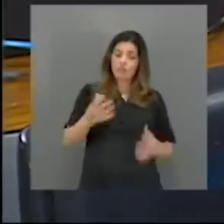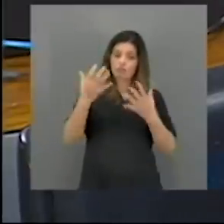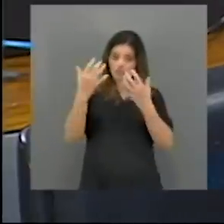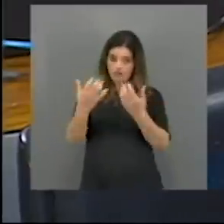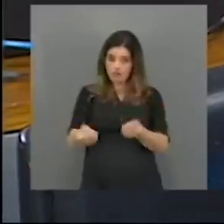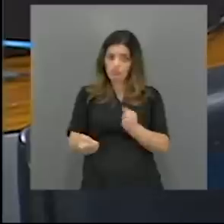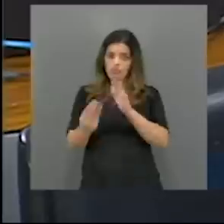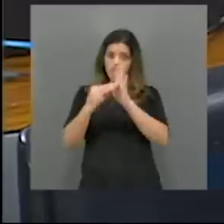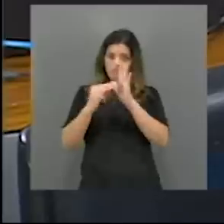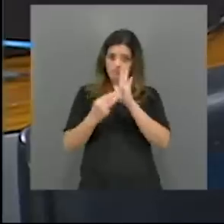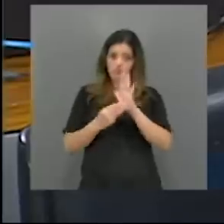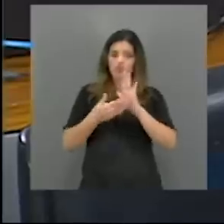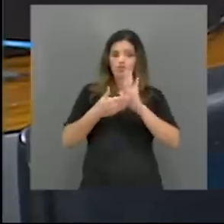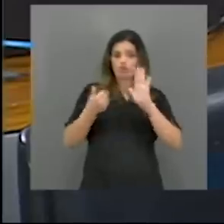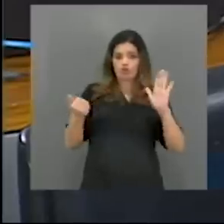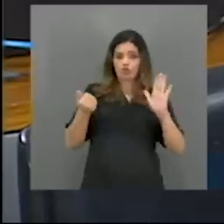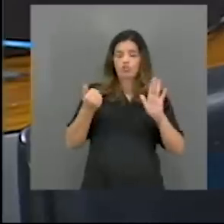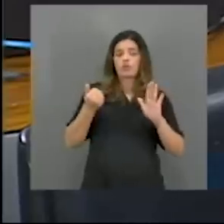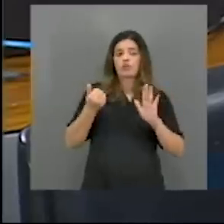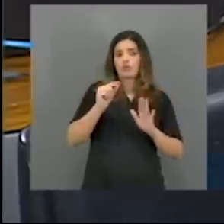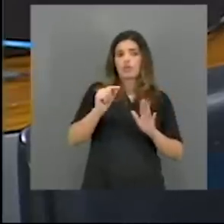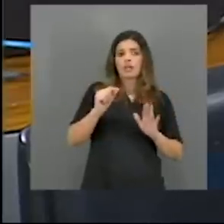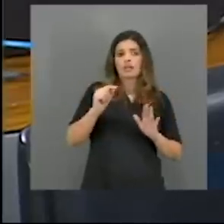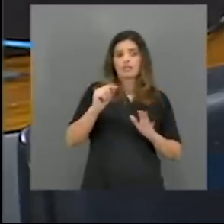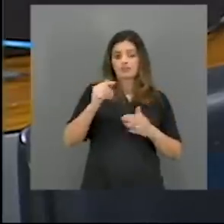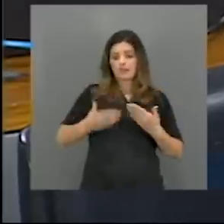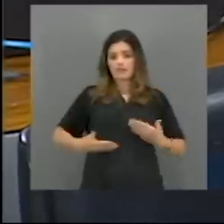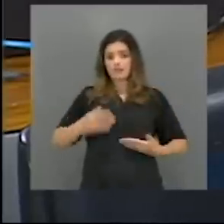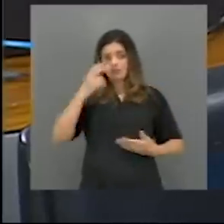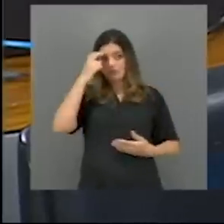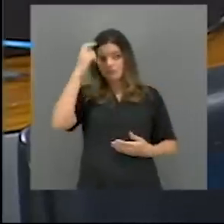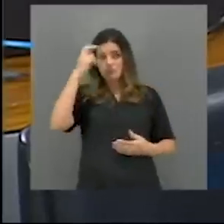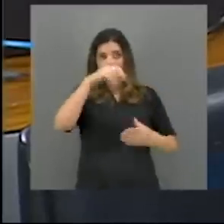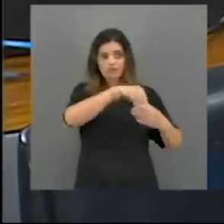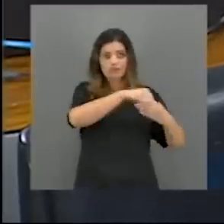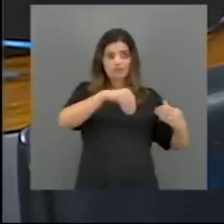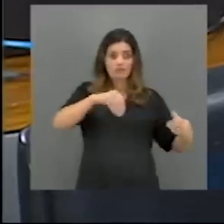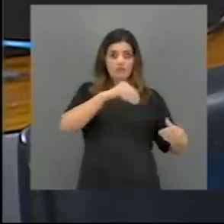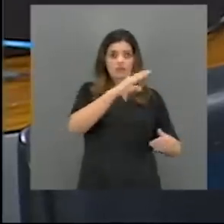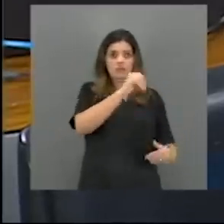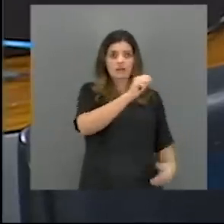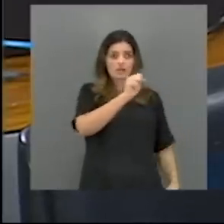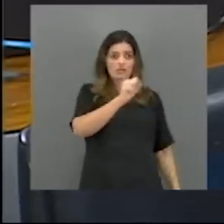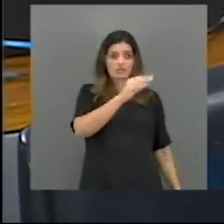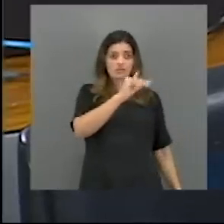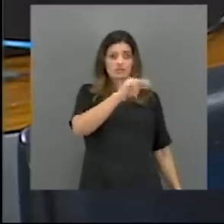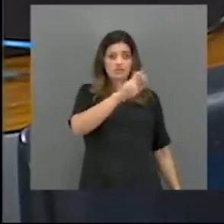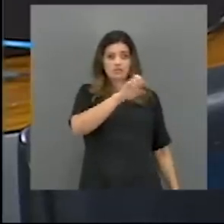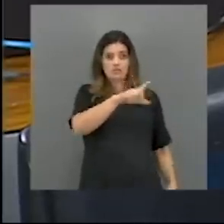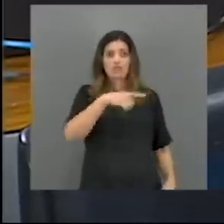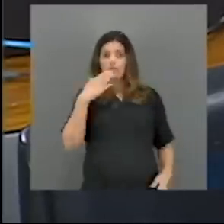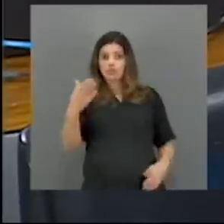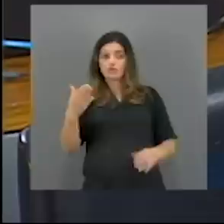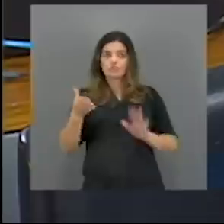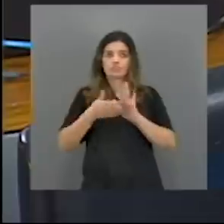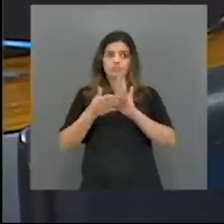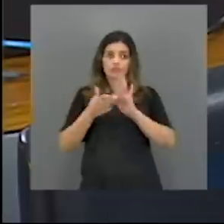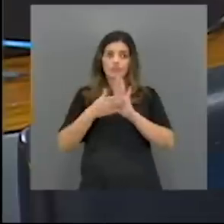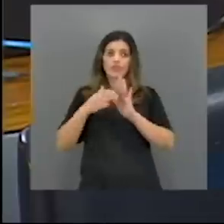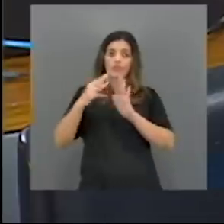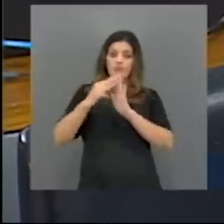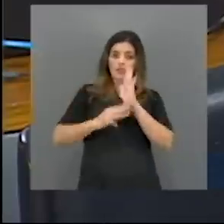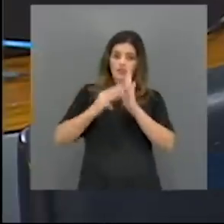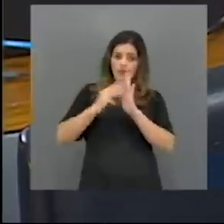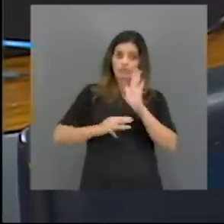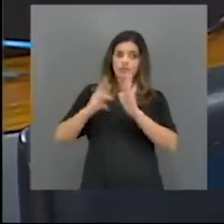à retirada do Serviço de Inteligência da Casa Civil, eu vou retirar os requerimentos procedimentais, né, em relação ao relatório, mas,